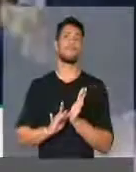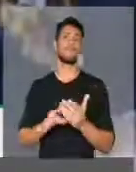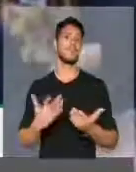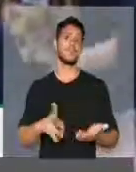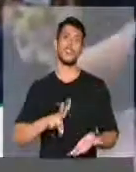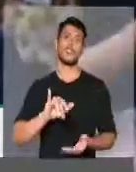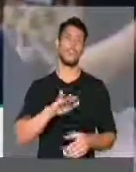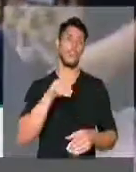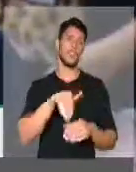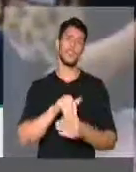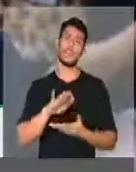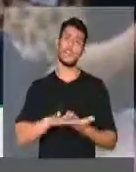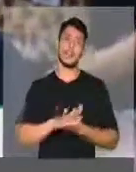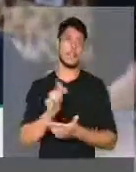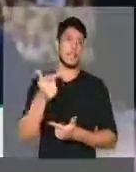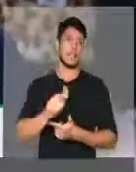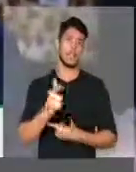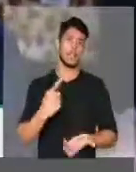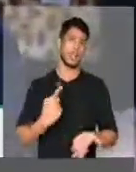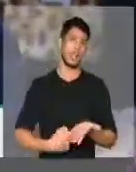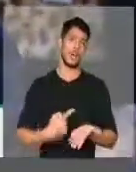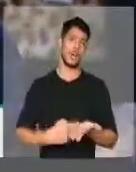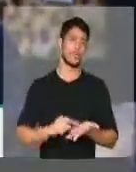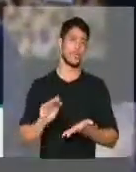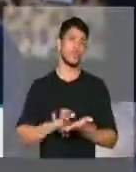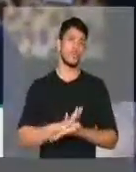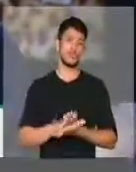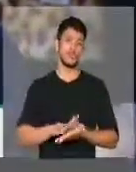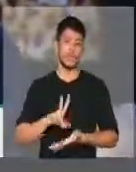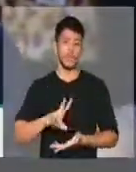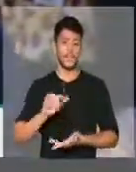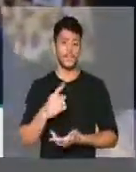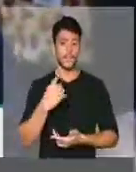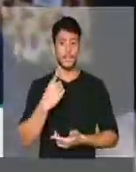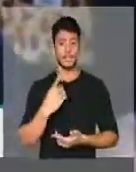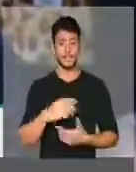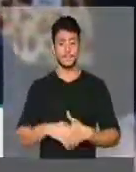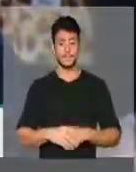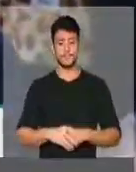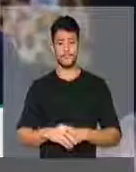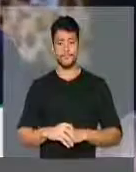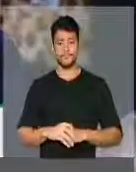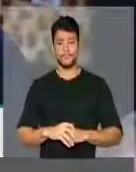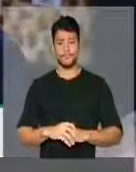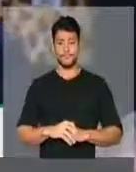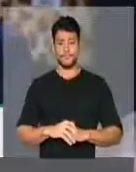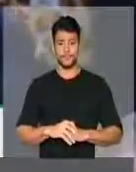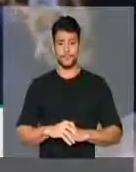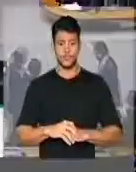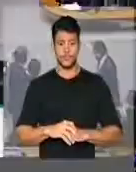será votado, não há acordo nas urgências, será verificado. Presidente. Tá bem.